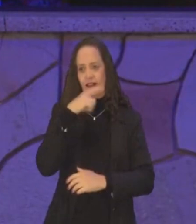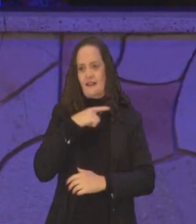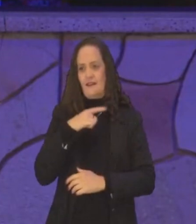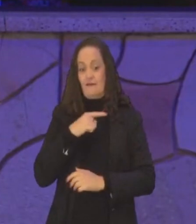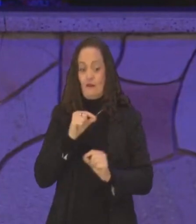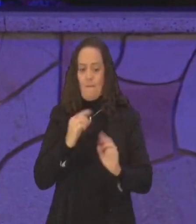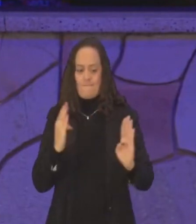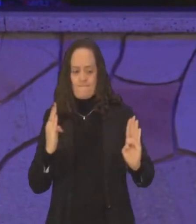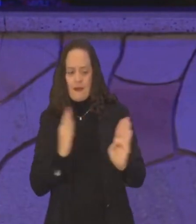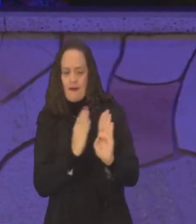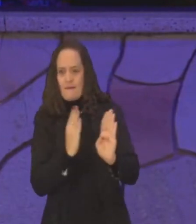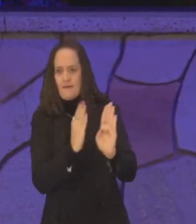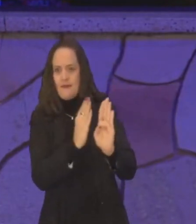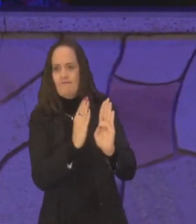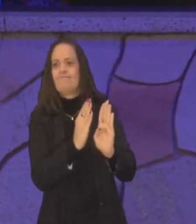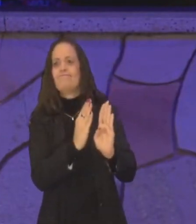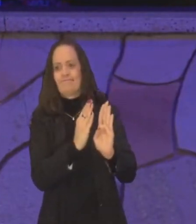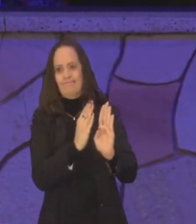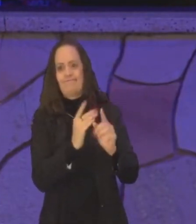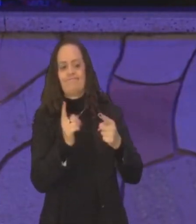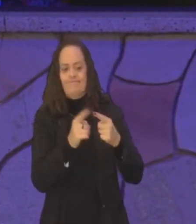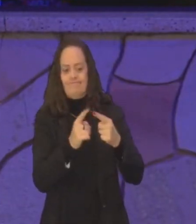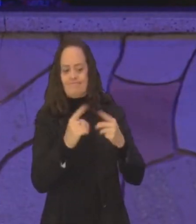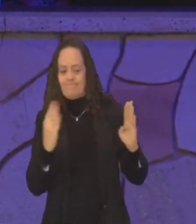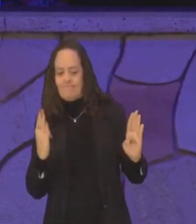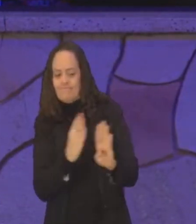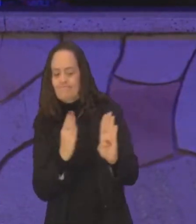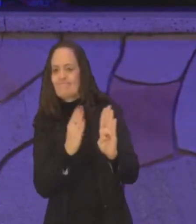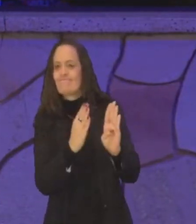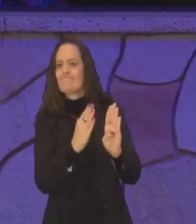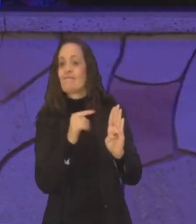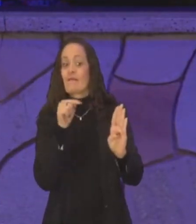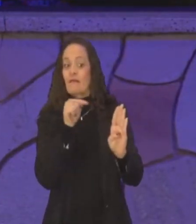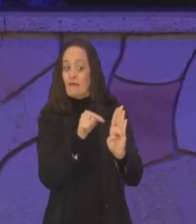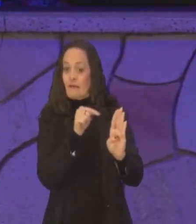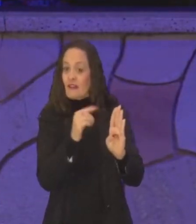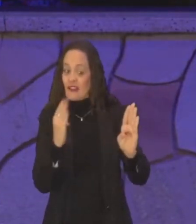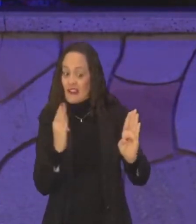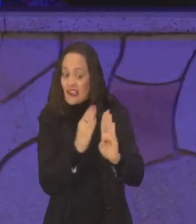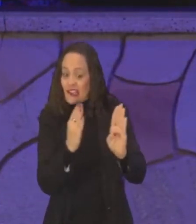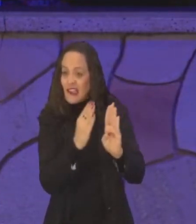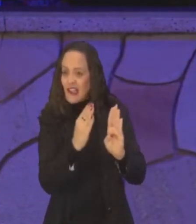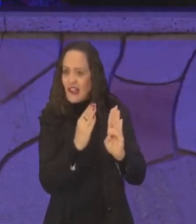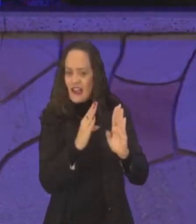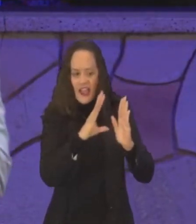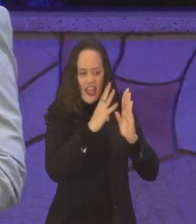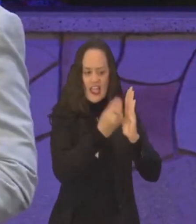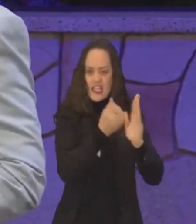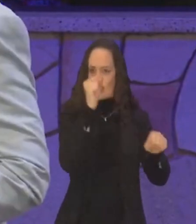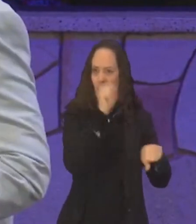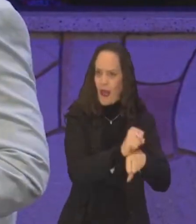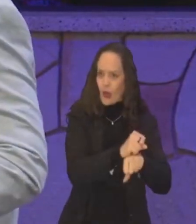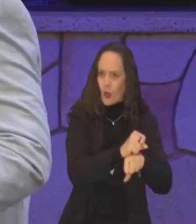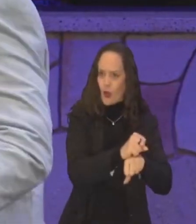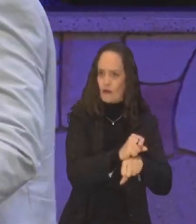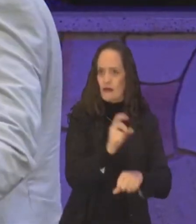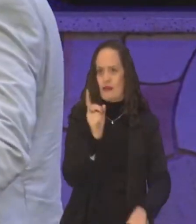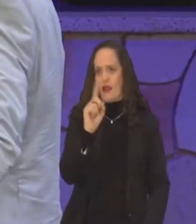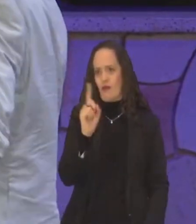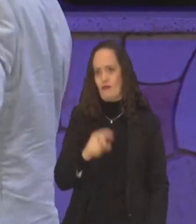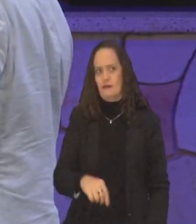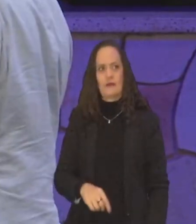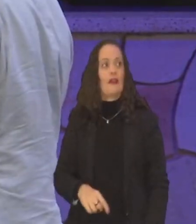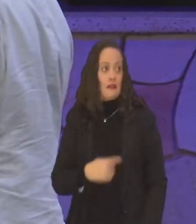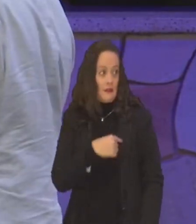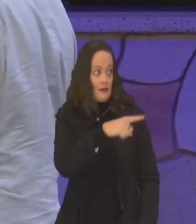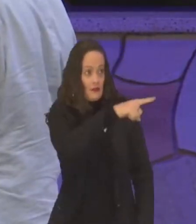perseguição. A perseguição não foi capaz de parar a obra do Senhor. Ministro, eu quero ver o dia que a gente vai